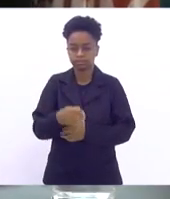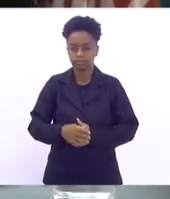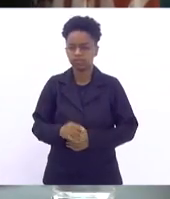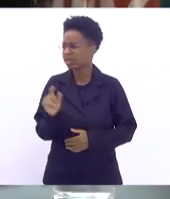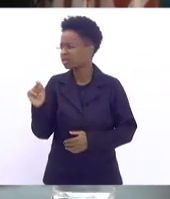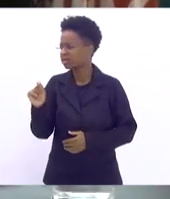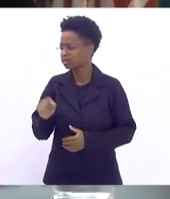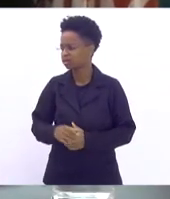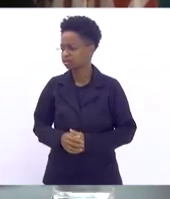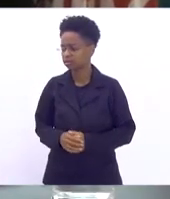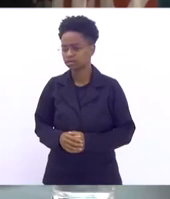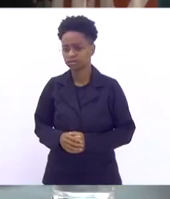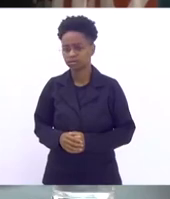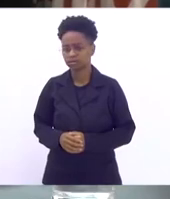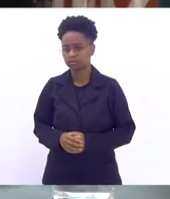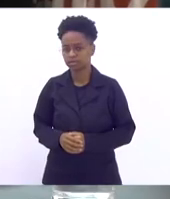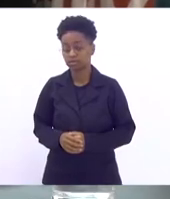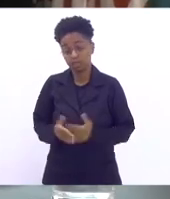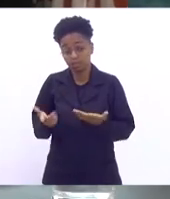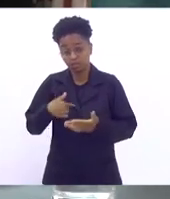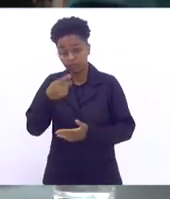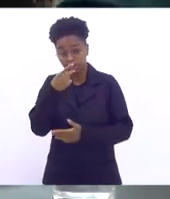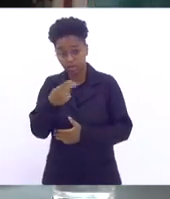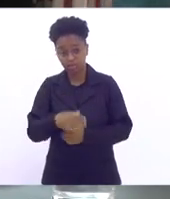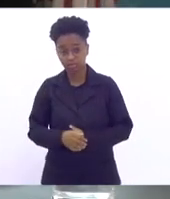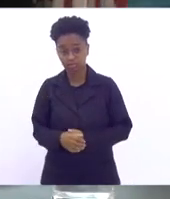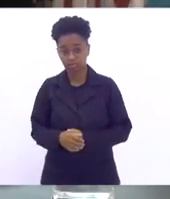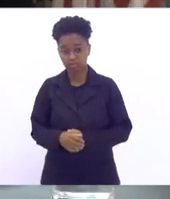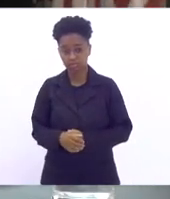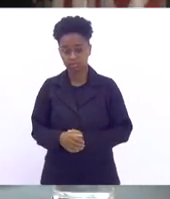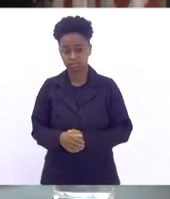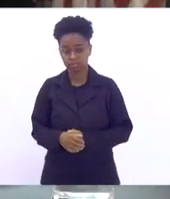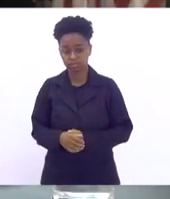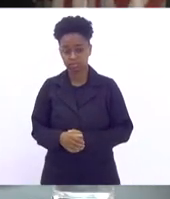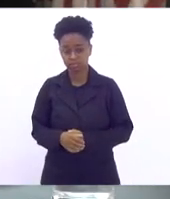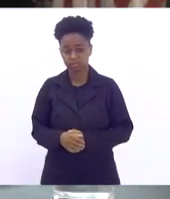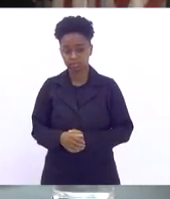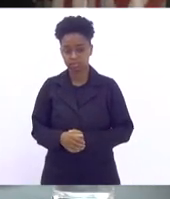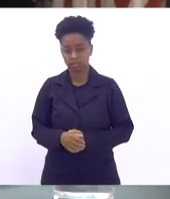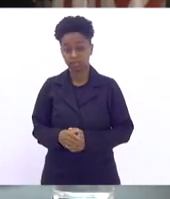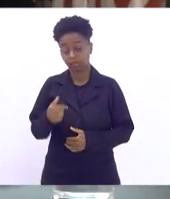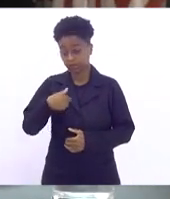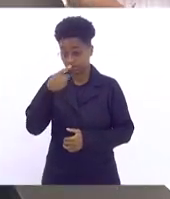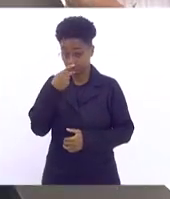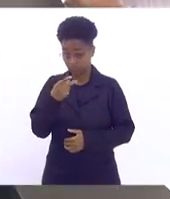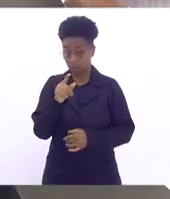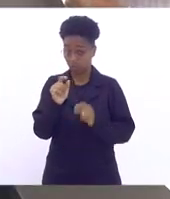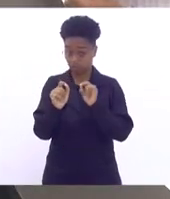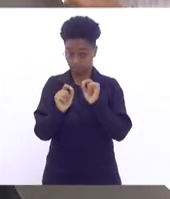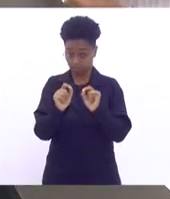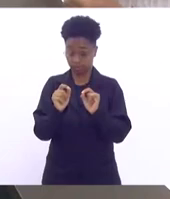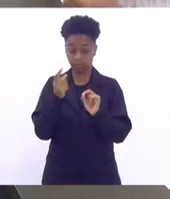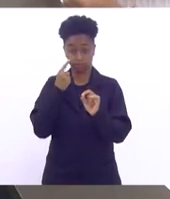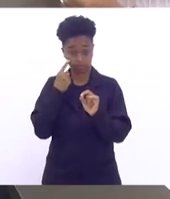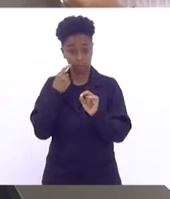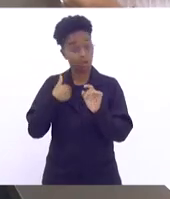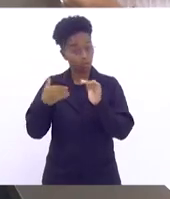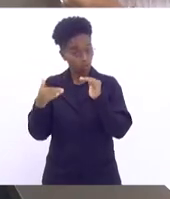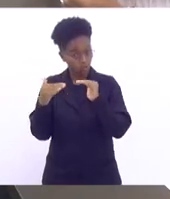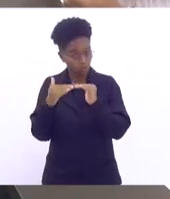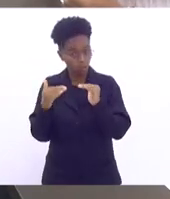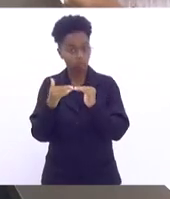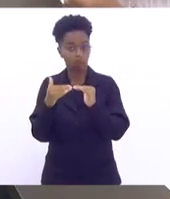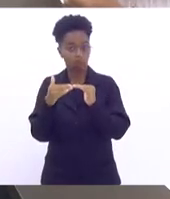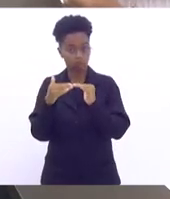o quê mas isso que eu tô dizendo eu tô dizendo o seguinte que eu tô concordando